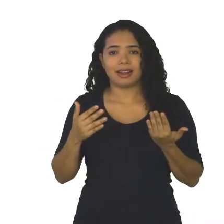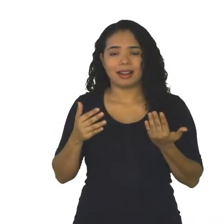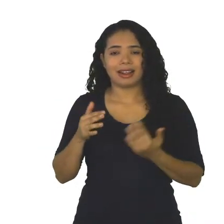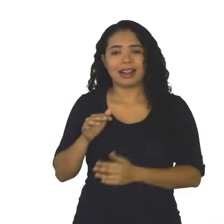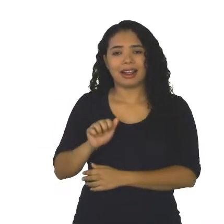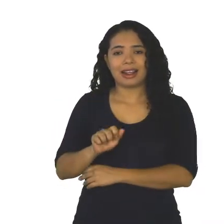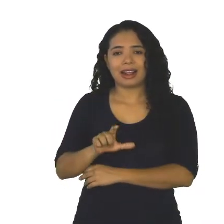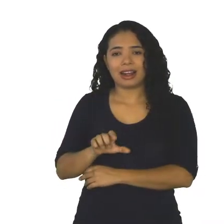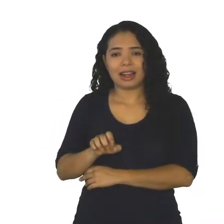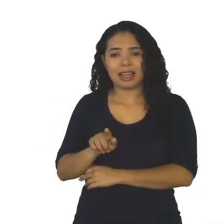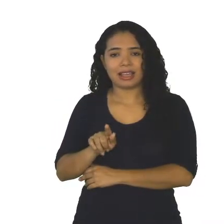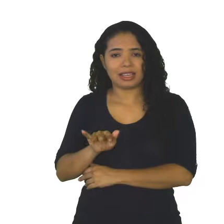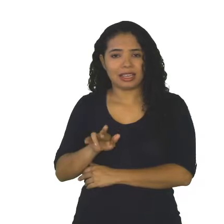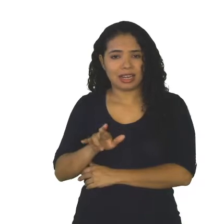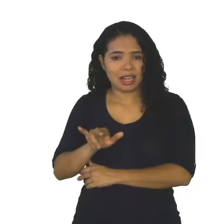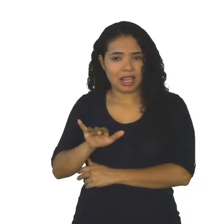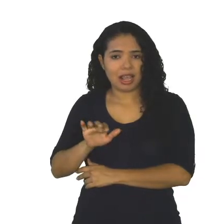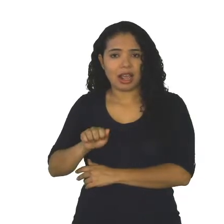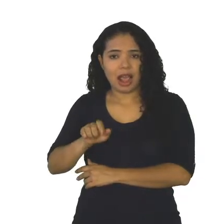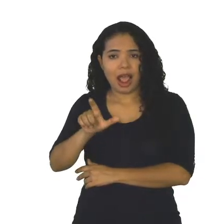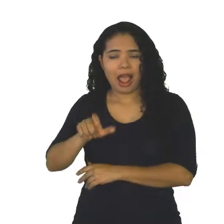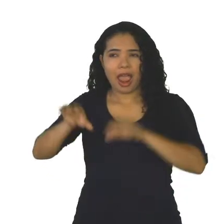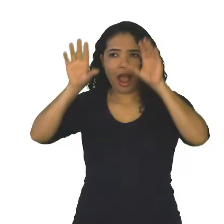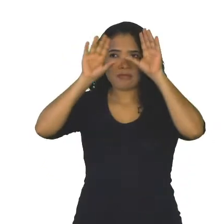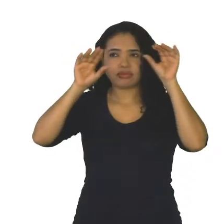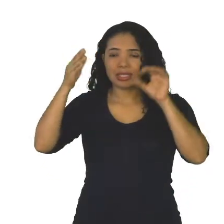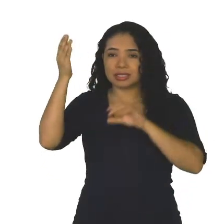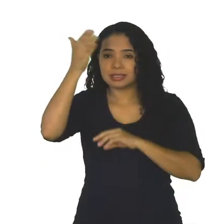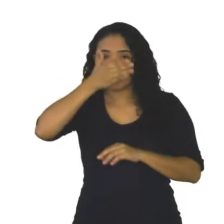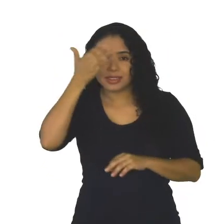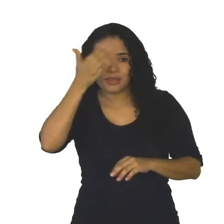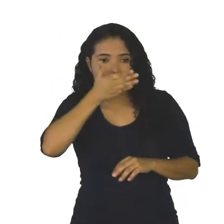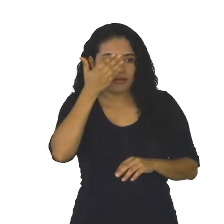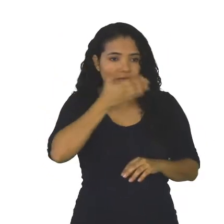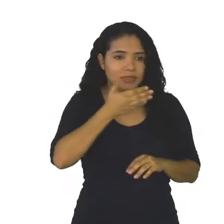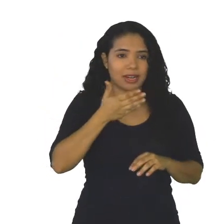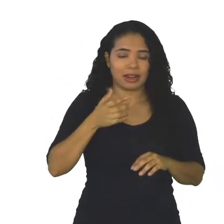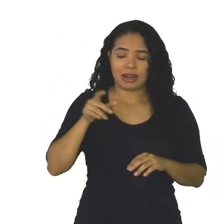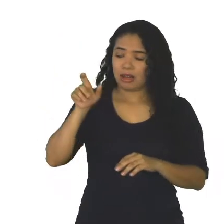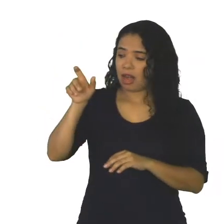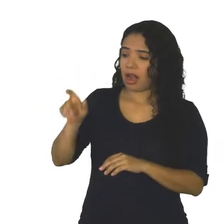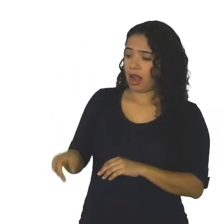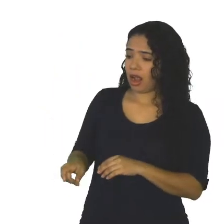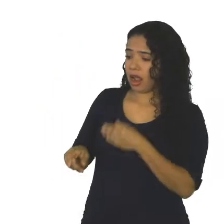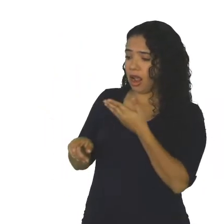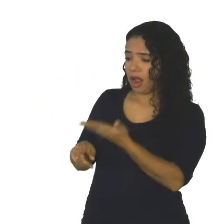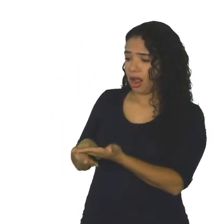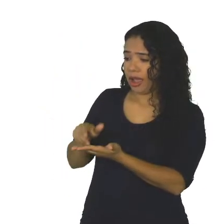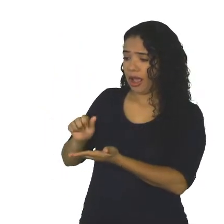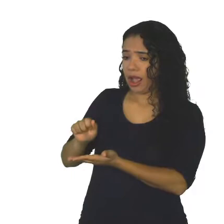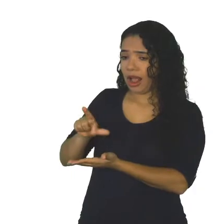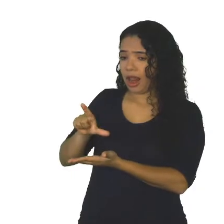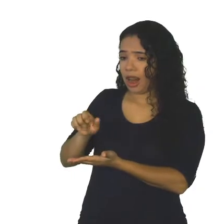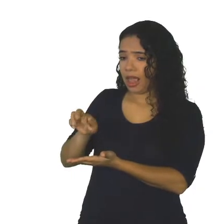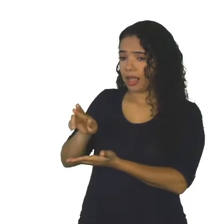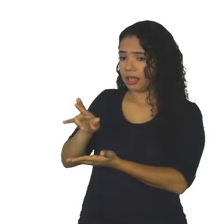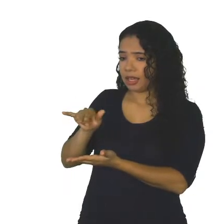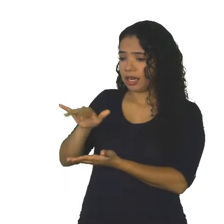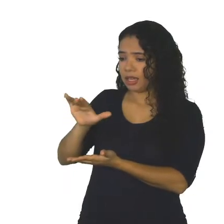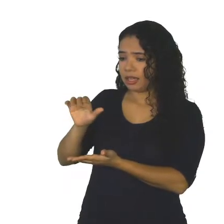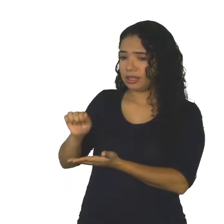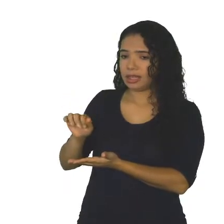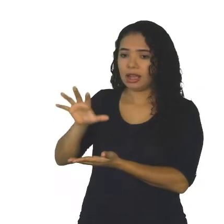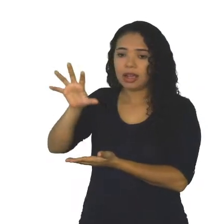substantivo abstrato, né? Porque a gente não vê aqui está a alegria. Vamos pegar